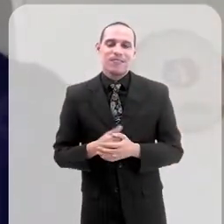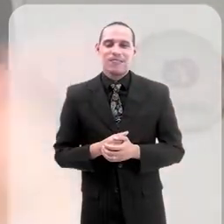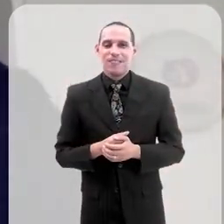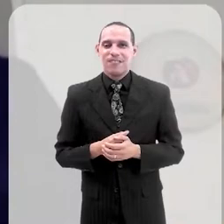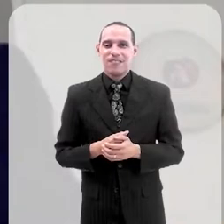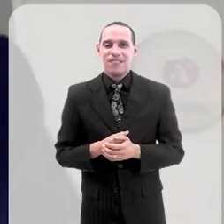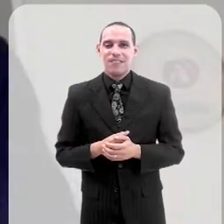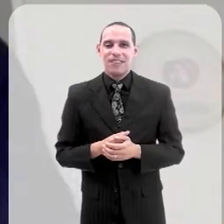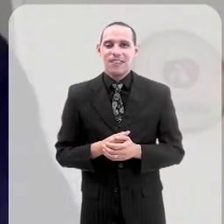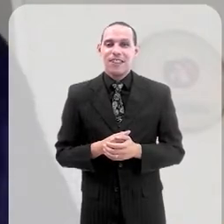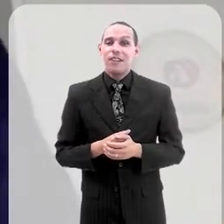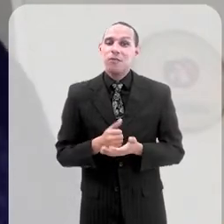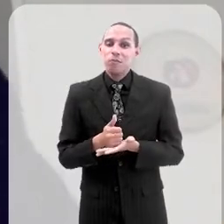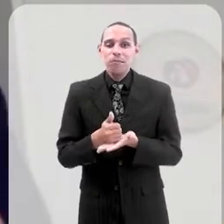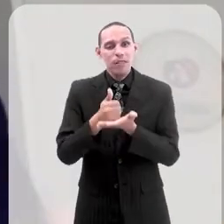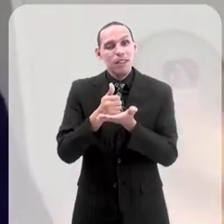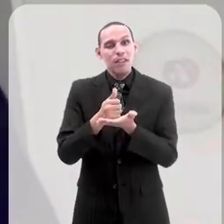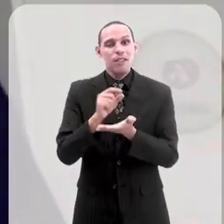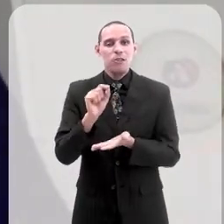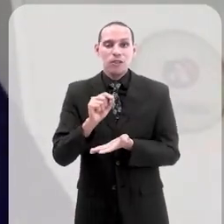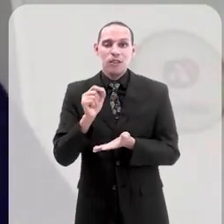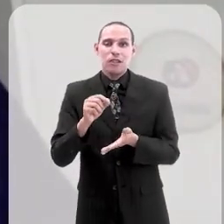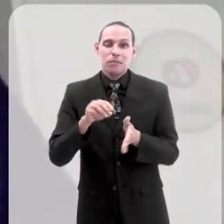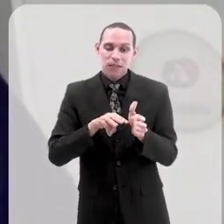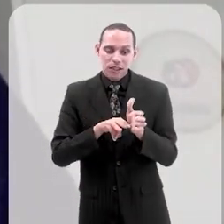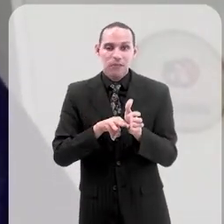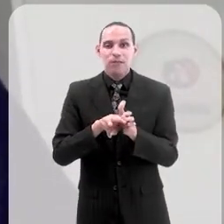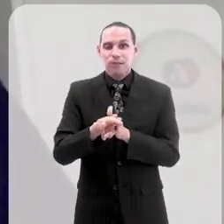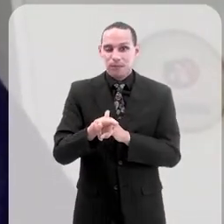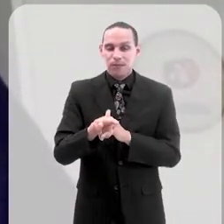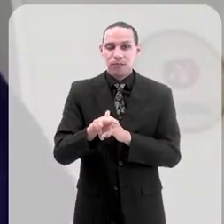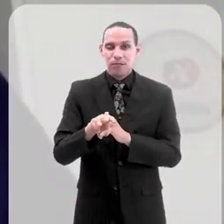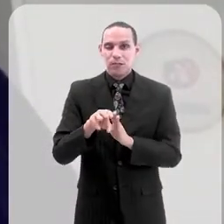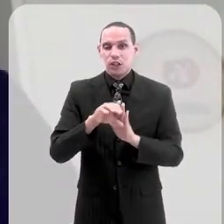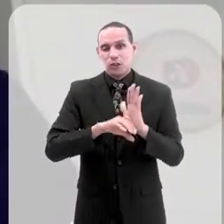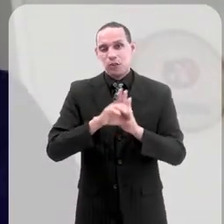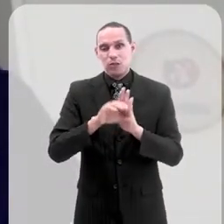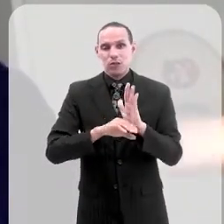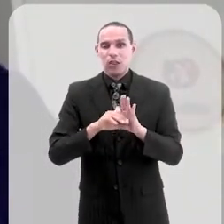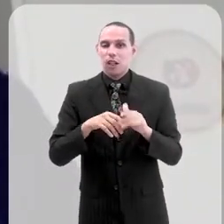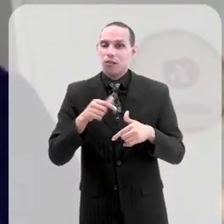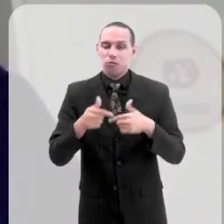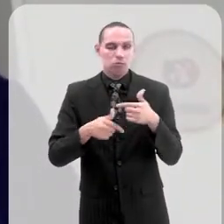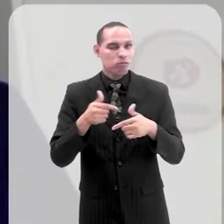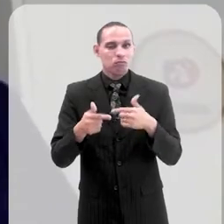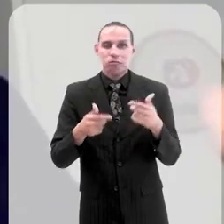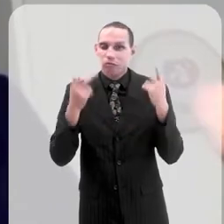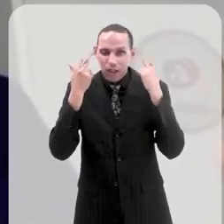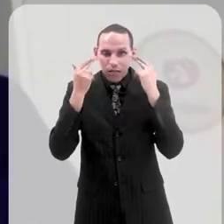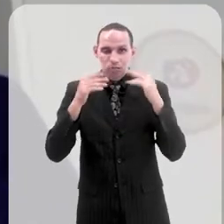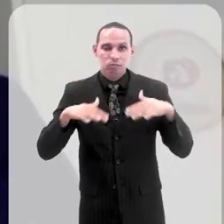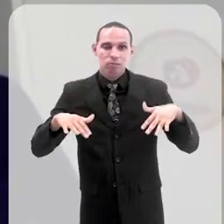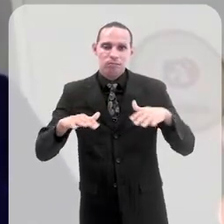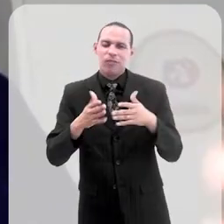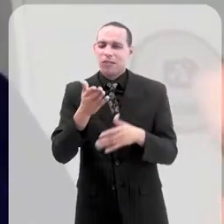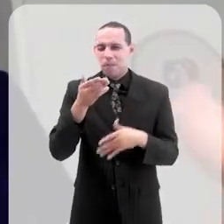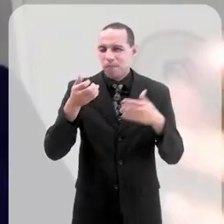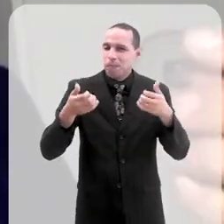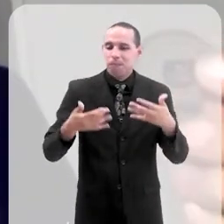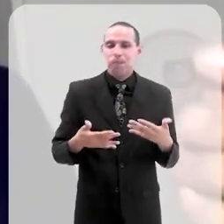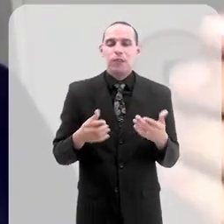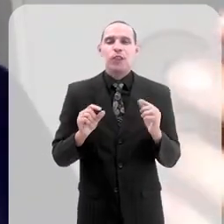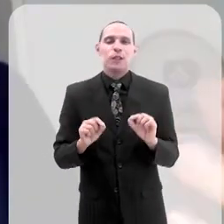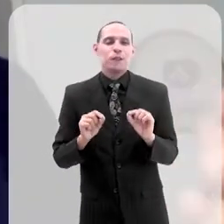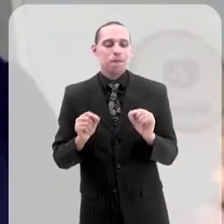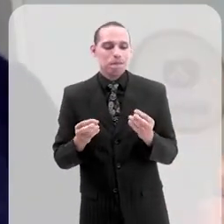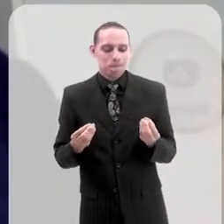baseada, no, fundamentada numa metodologia do currículo funcional natural, um pouco aquilo que você estava dizendo, da coisa mais,